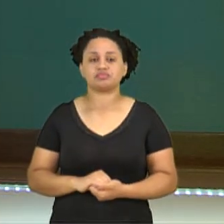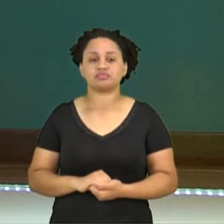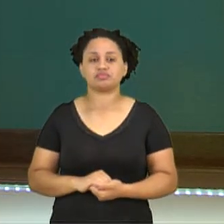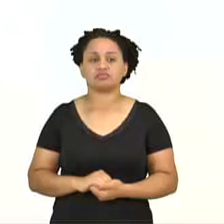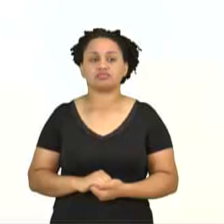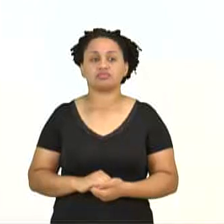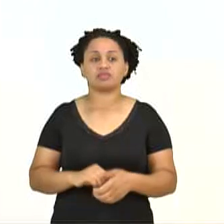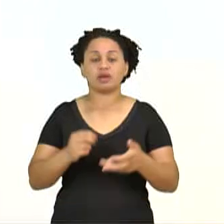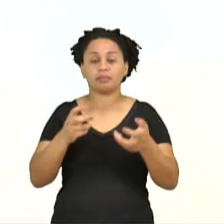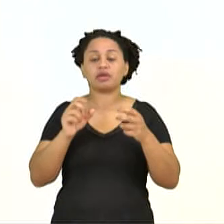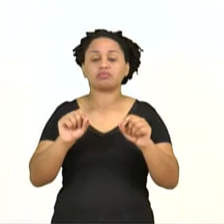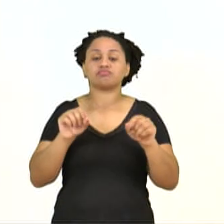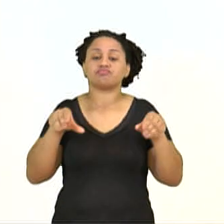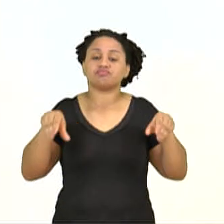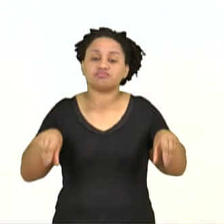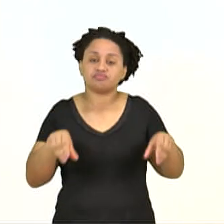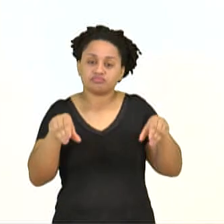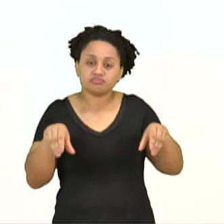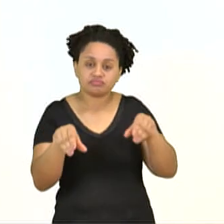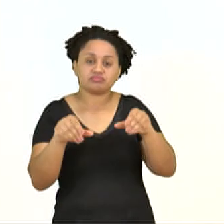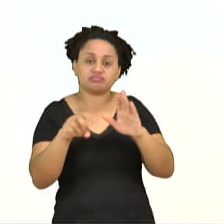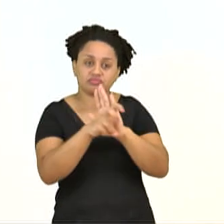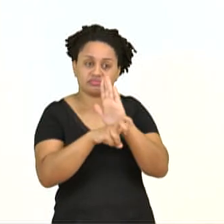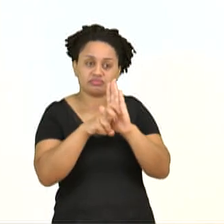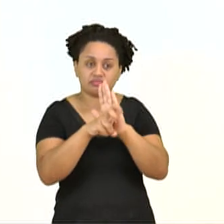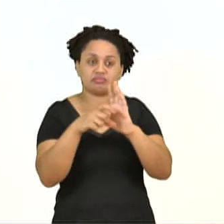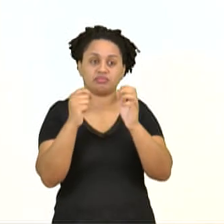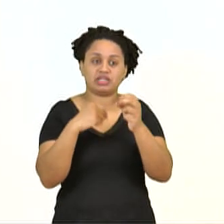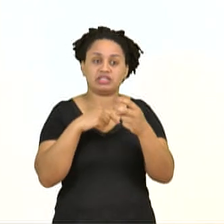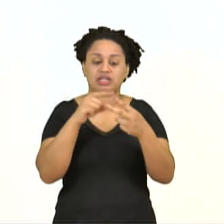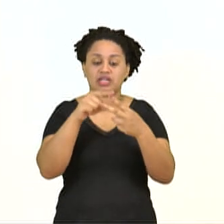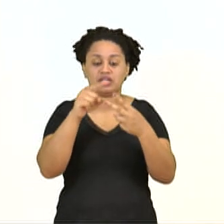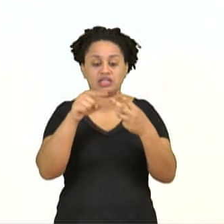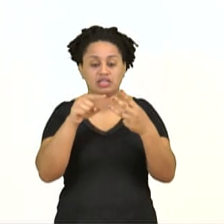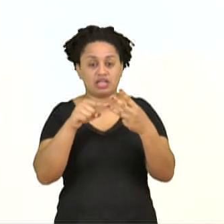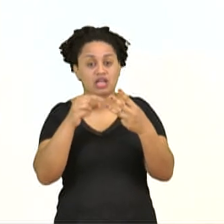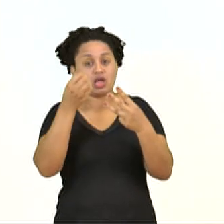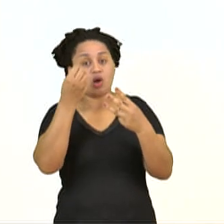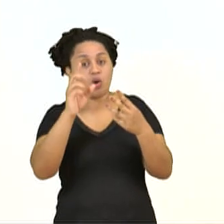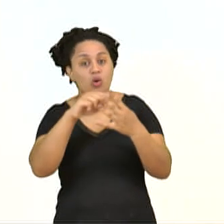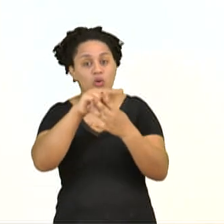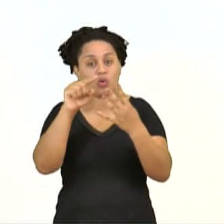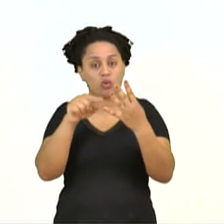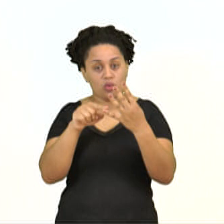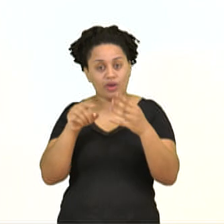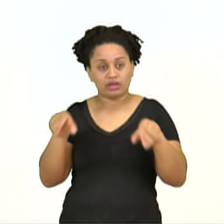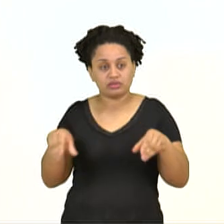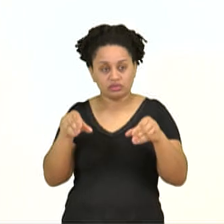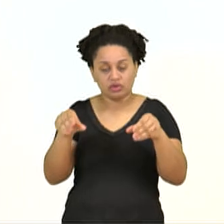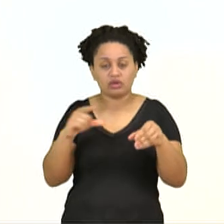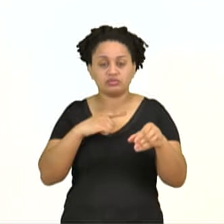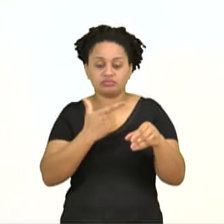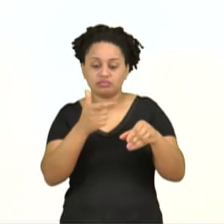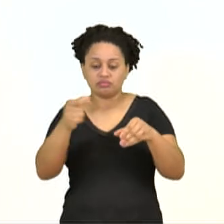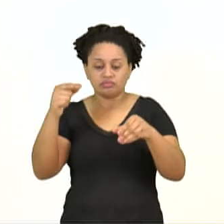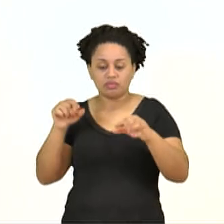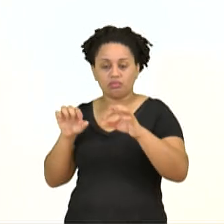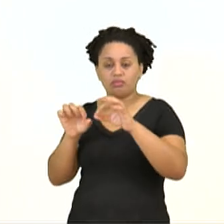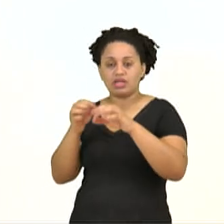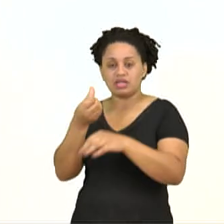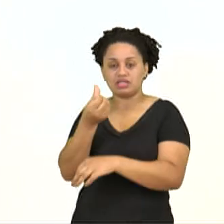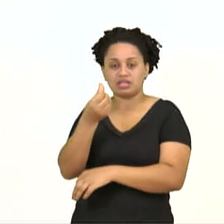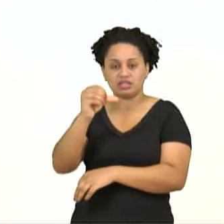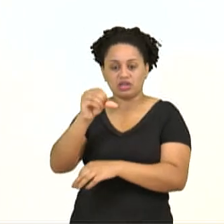Além, a cadeira de roda, ela tem que ter 3 ou 4 rodas, pneus traseiros de 69 centímetros